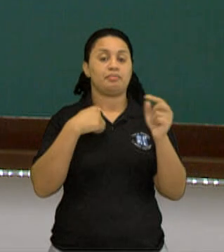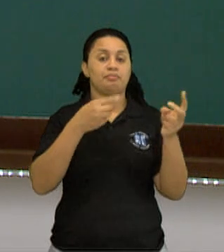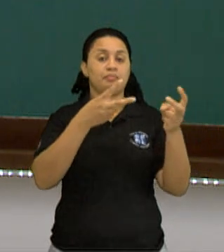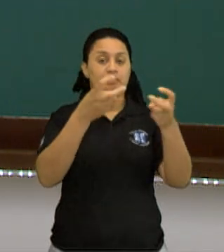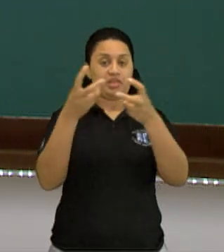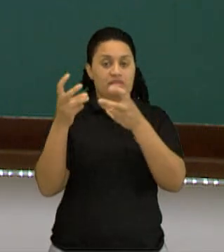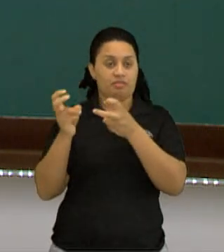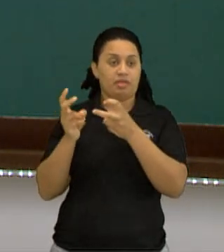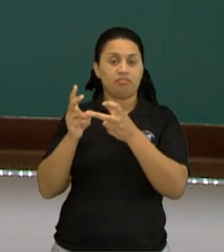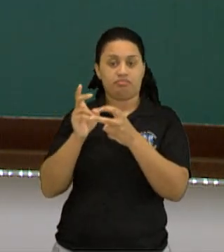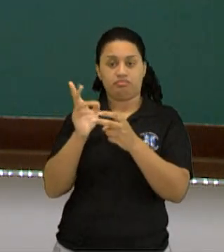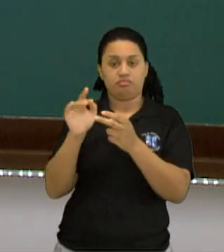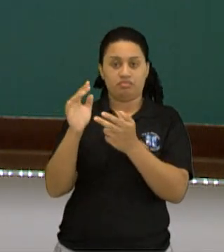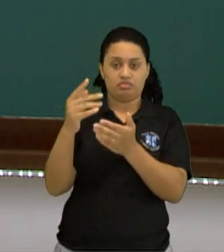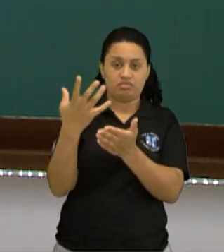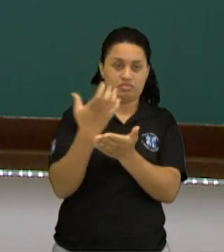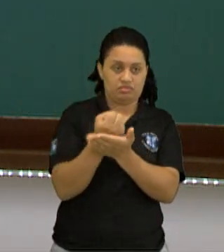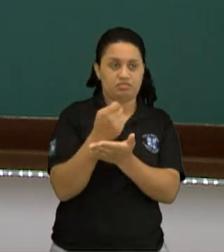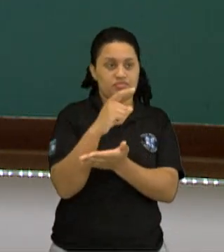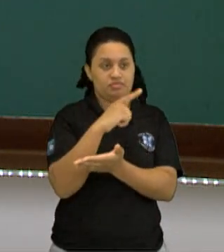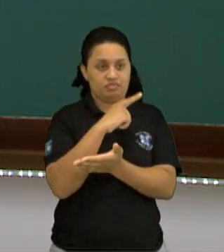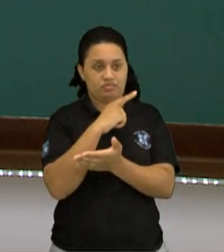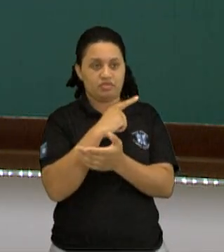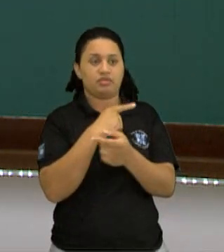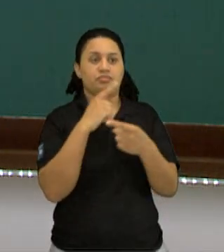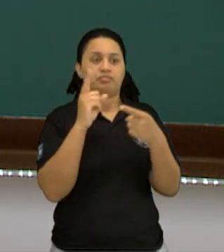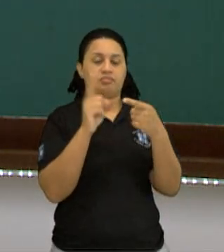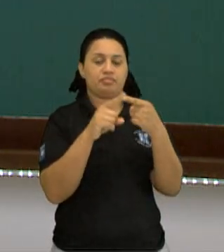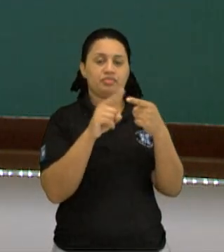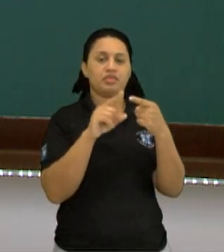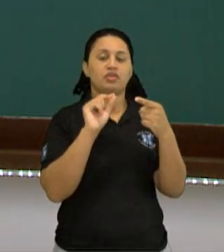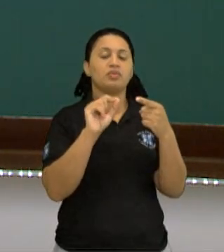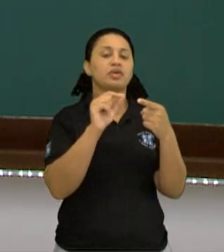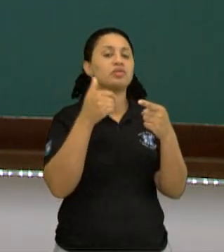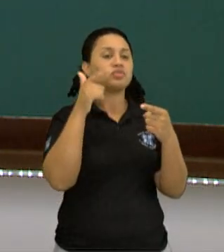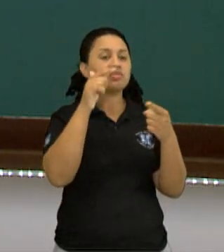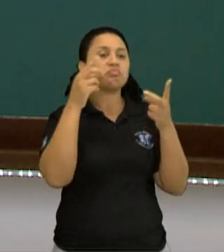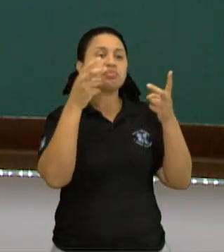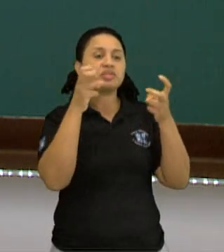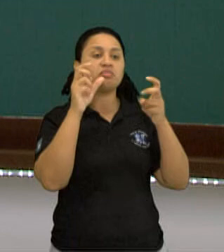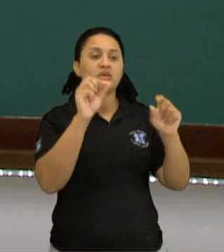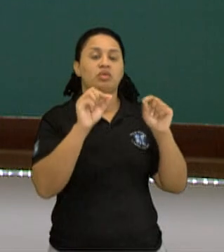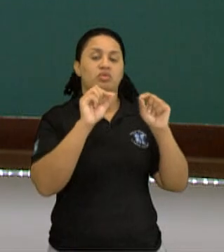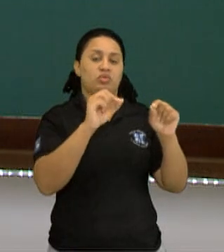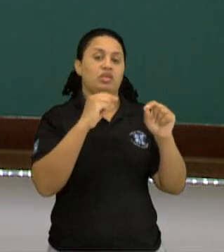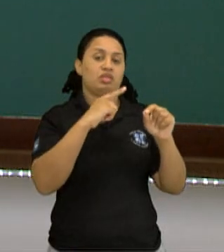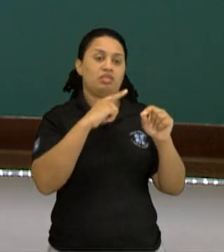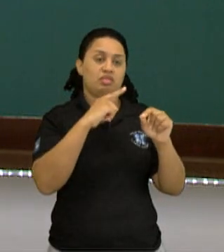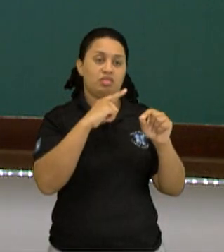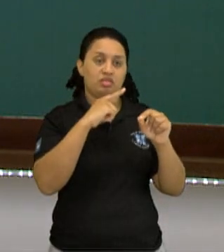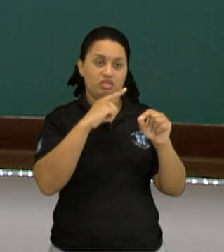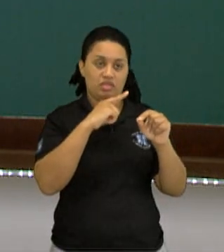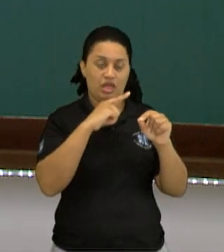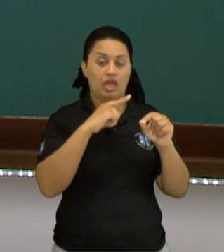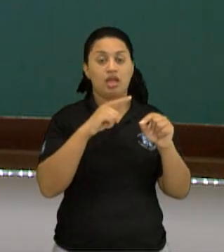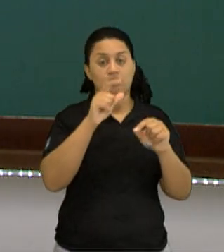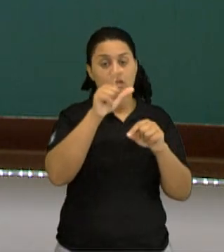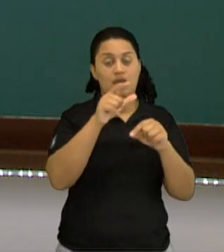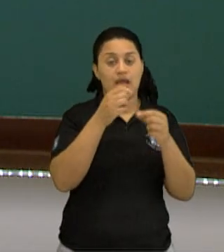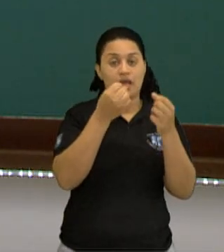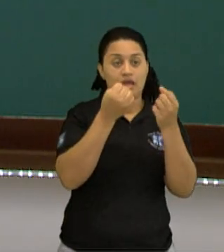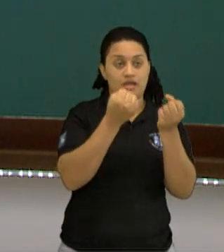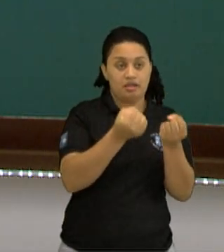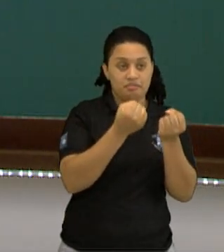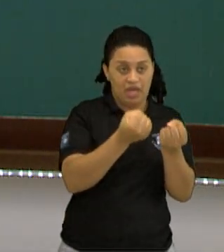nos dados que eu tenho. Eu tenho aqui o seguinte, a primeira coisa que eu percebo é que eu tenho a massa do mentor e